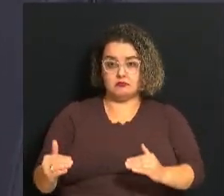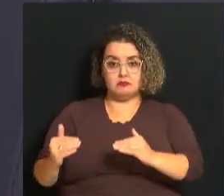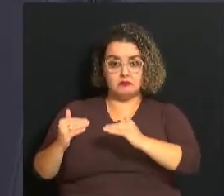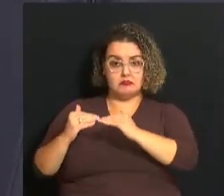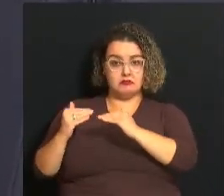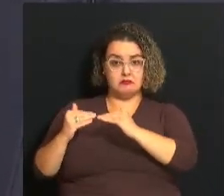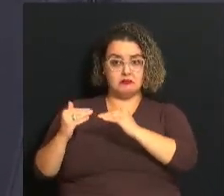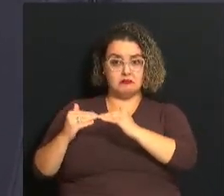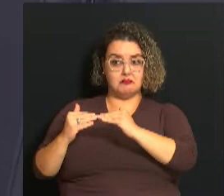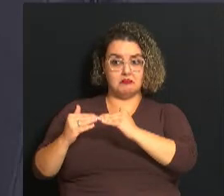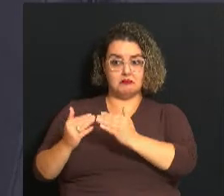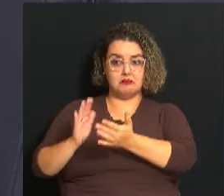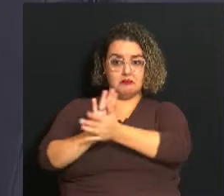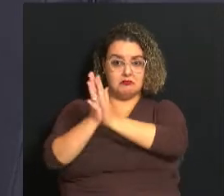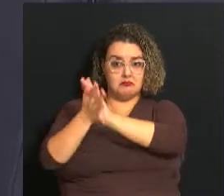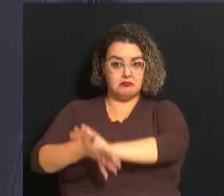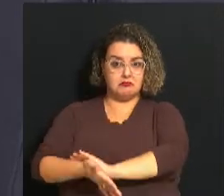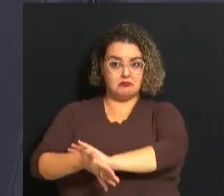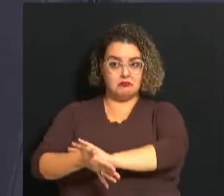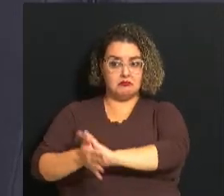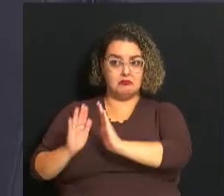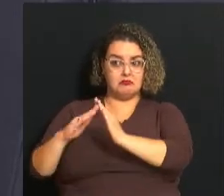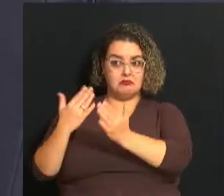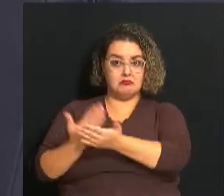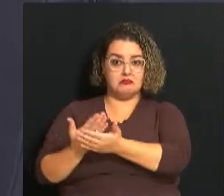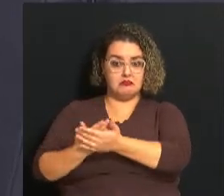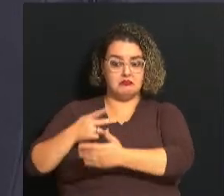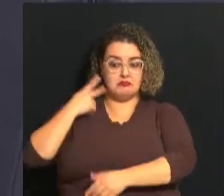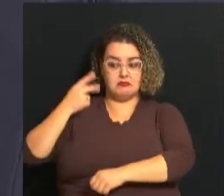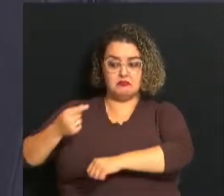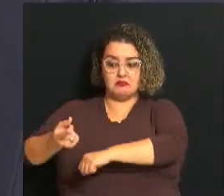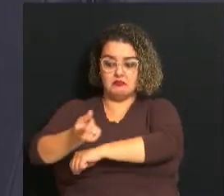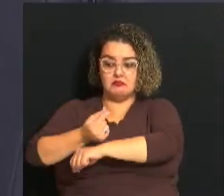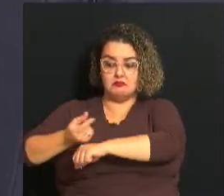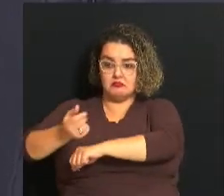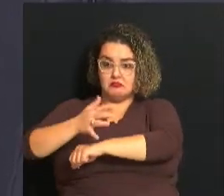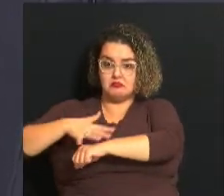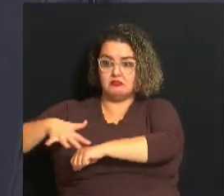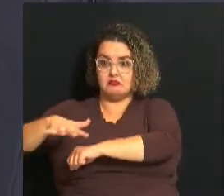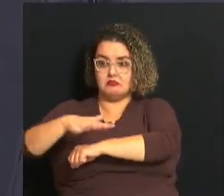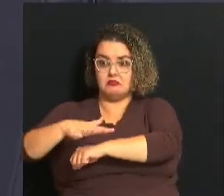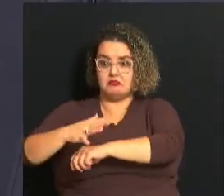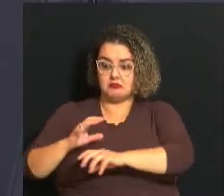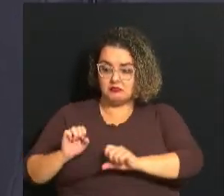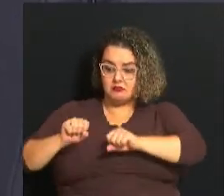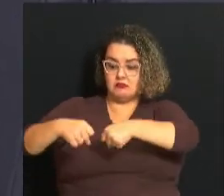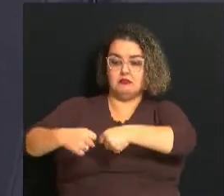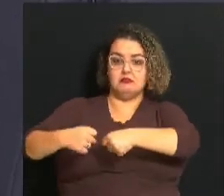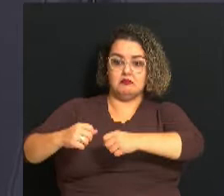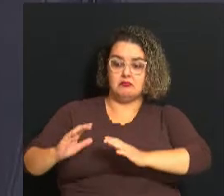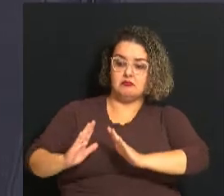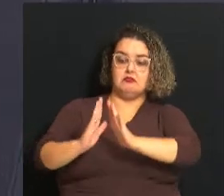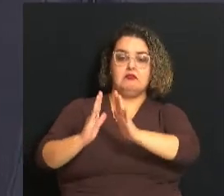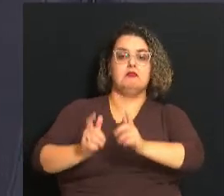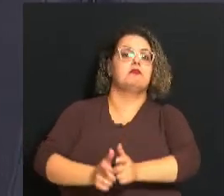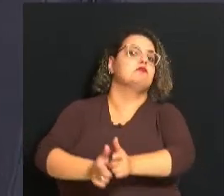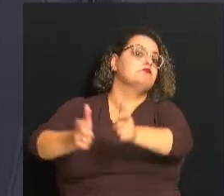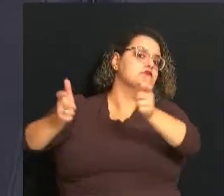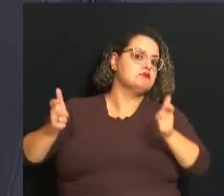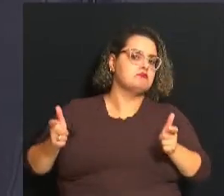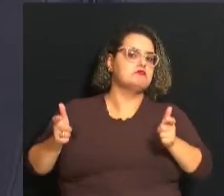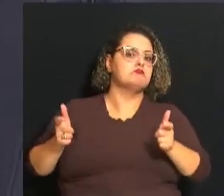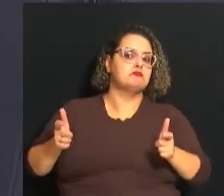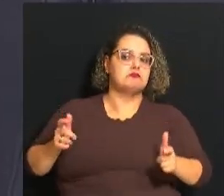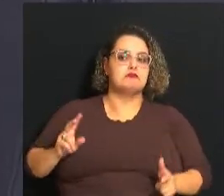da educação por meio dessas políticas neoliberais o que temos que enfrentar são imensas e sempre